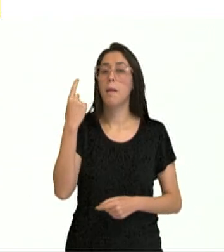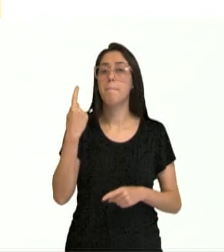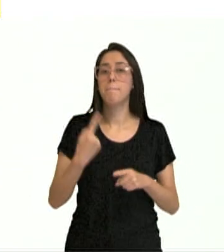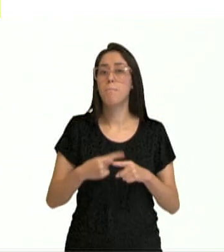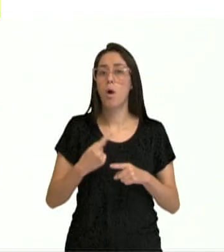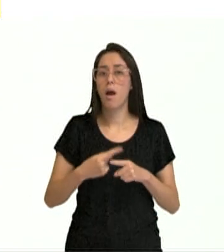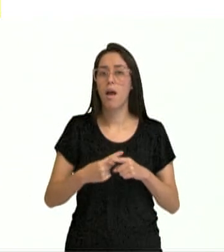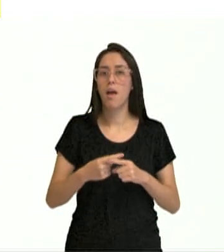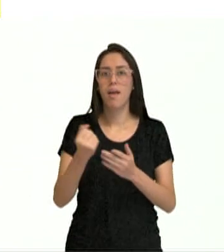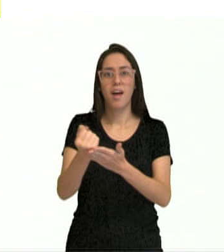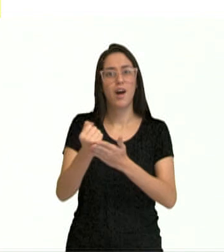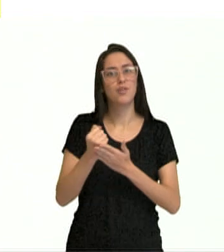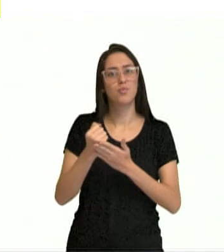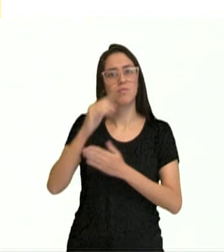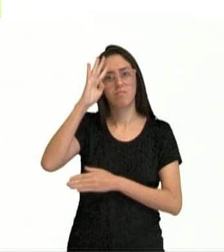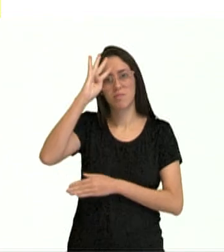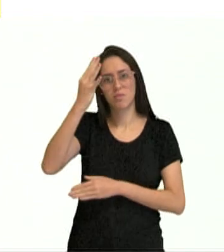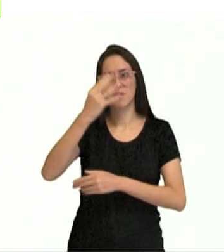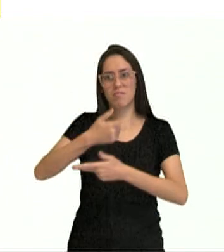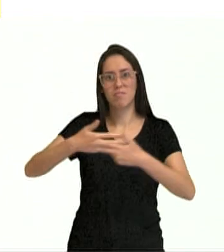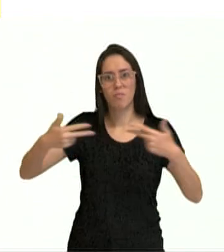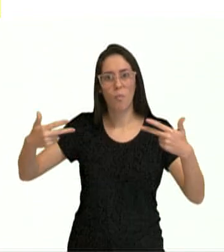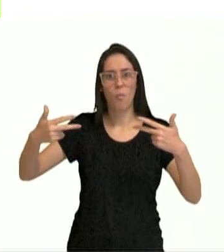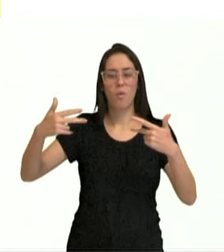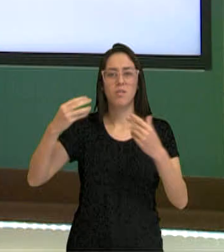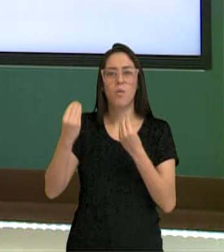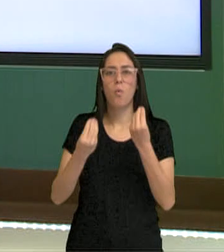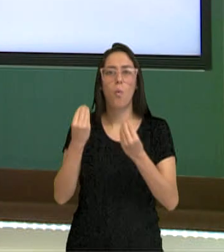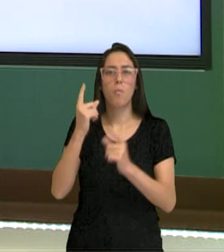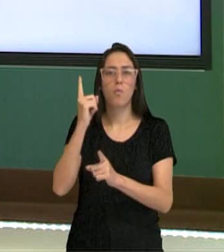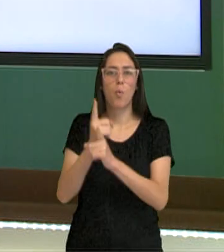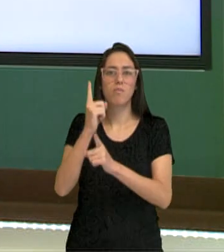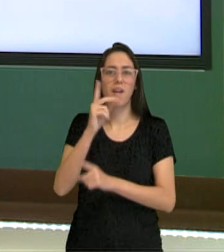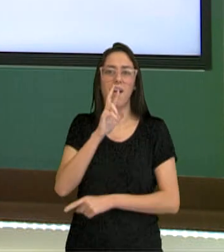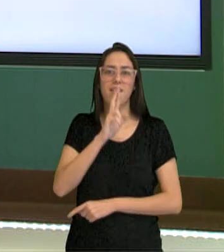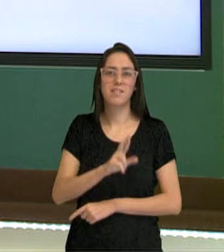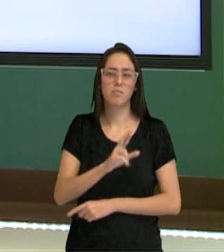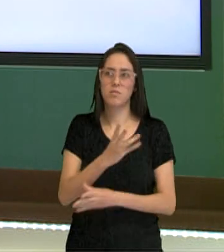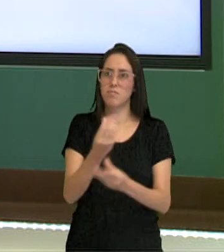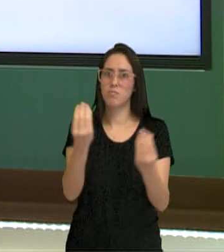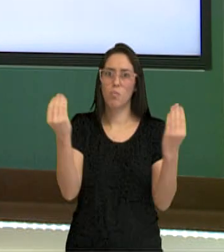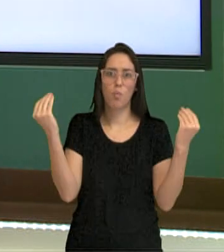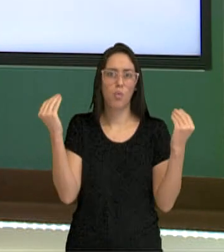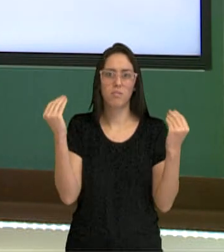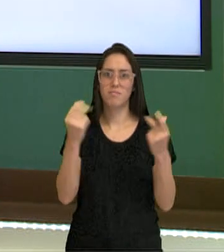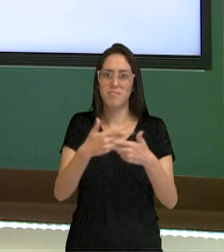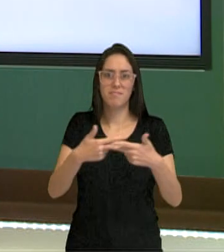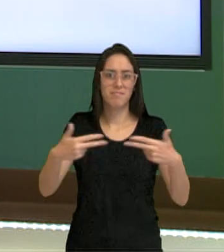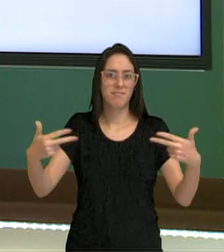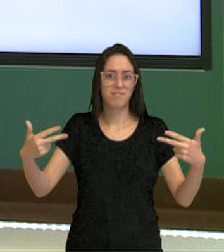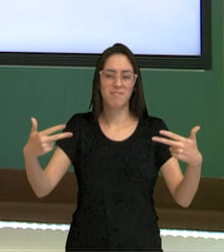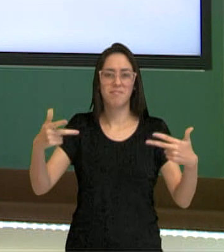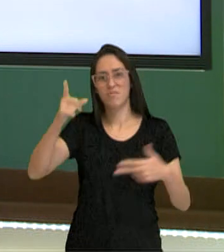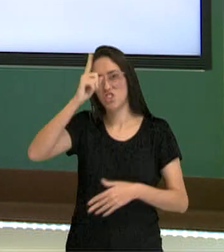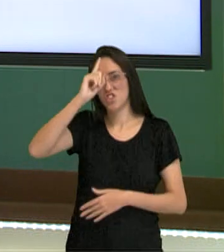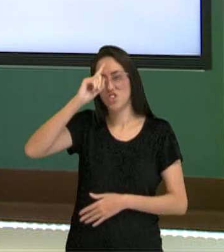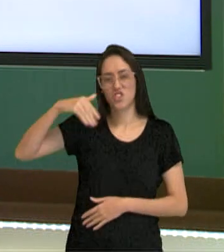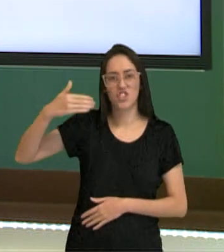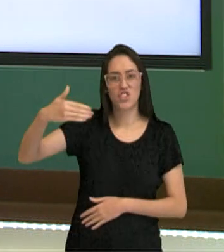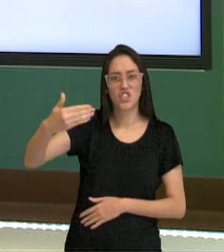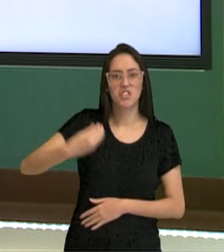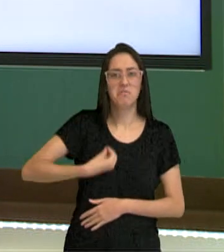nos ajuda a resolver problemas, a encontrar solução em muitos problemas do